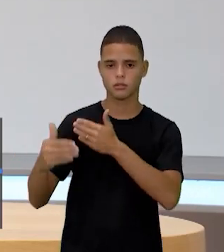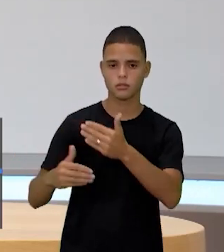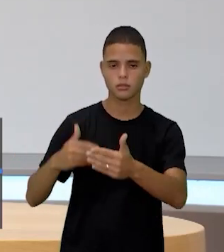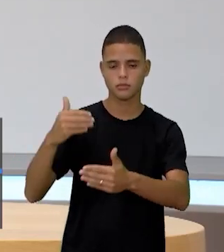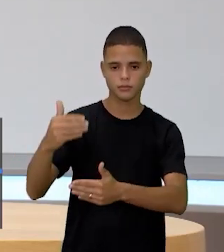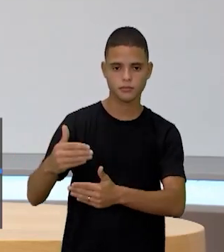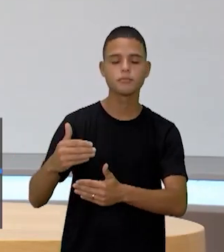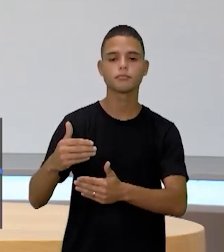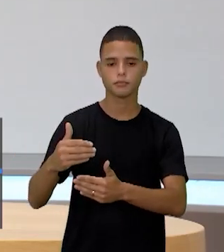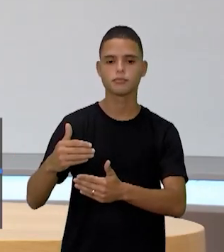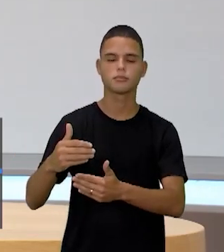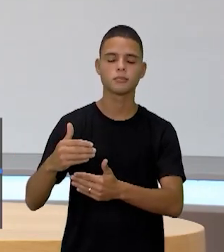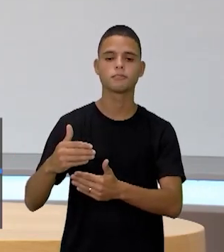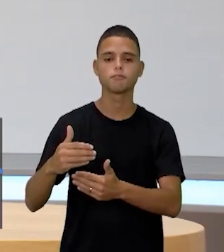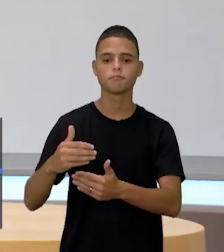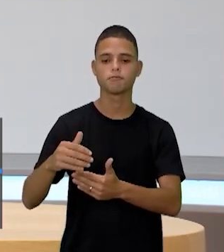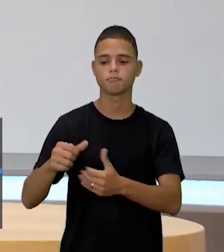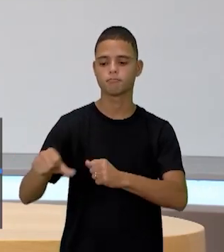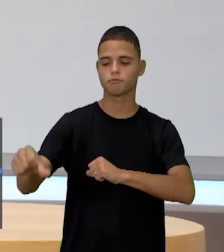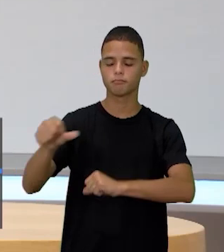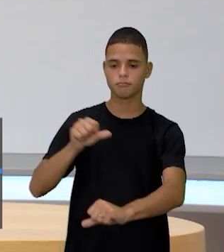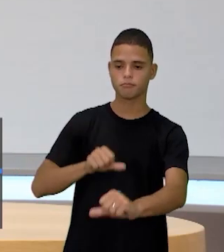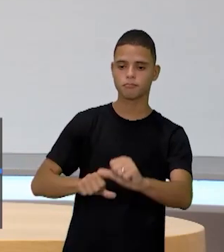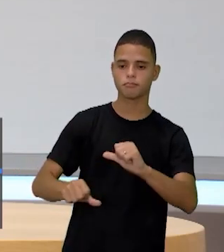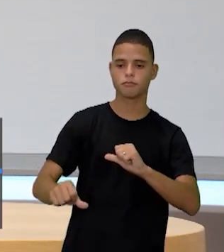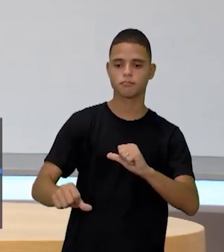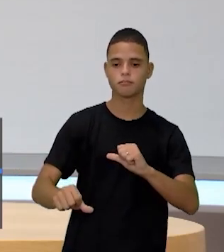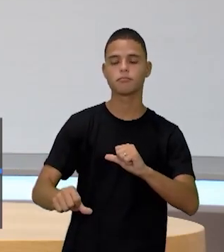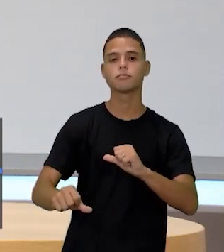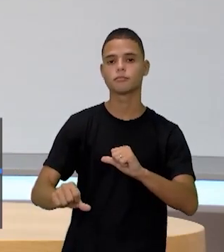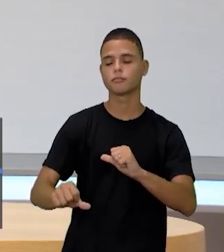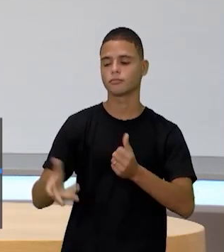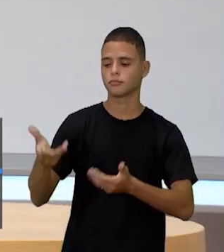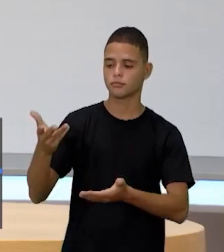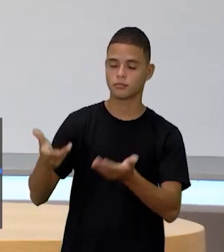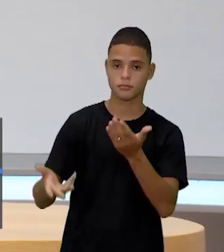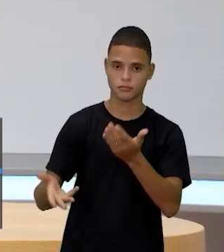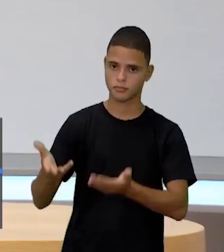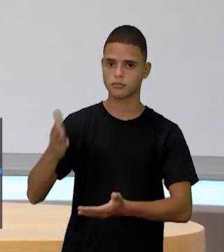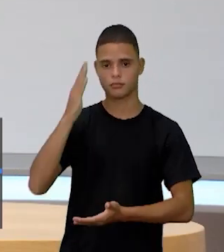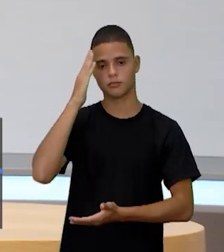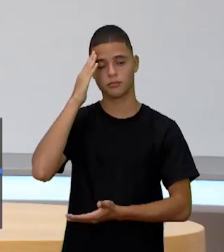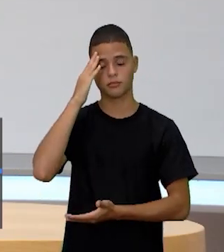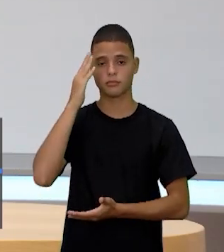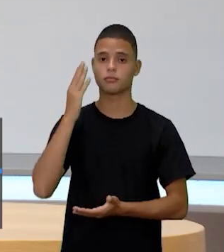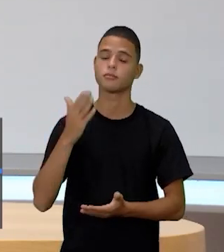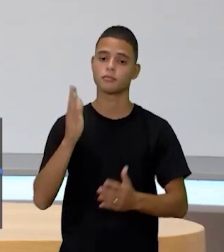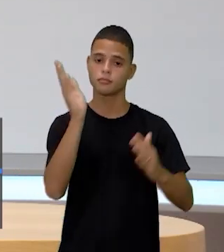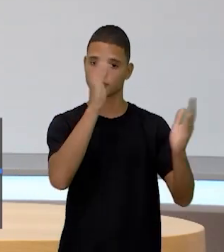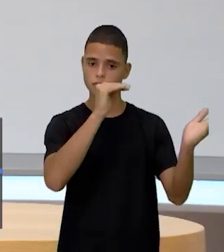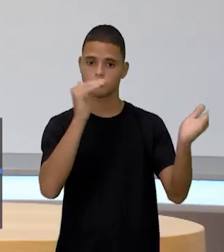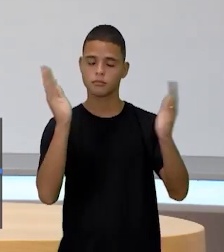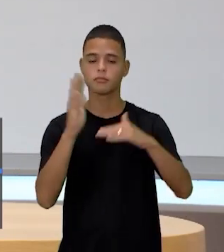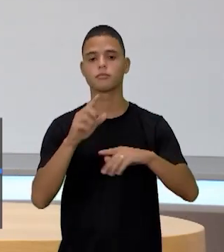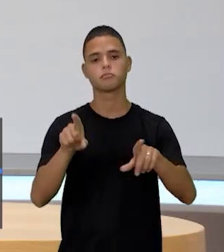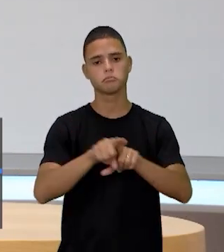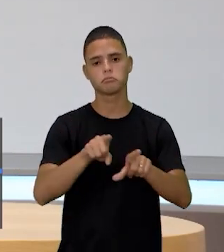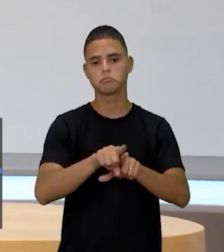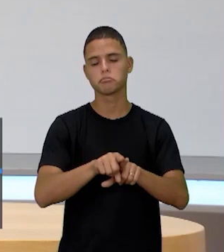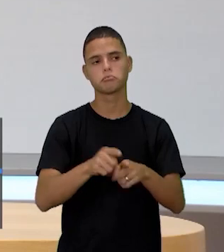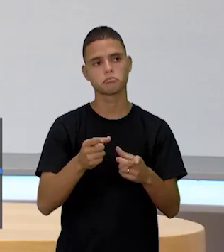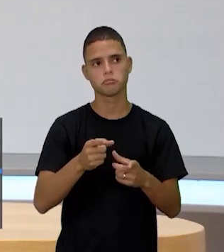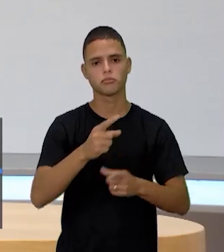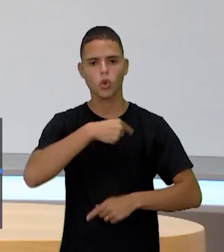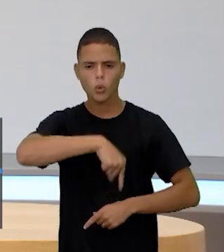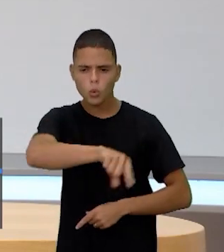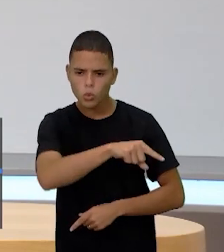uma reação natural, que vai tender ao equilíbrio. Só que a gente sabe que na natureza também nem tudo fica